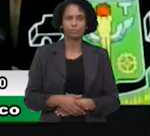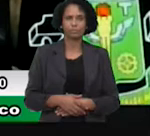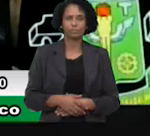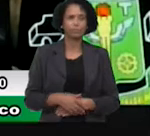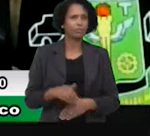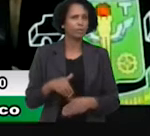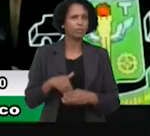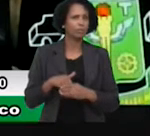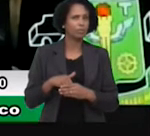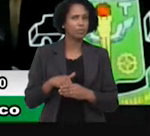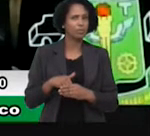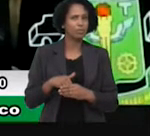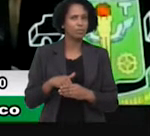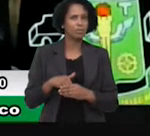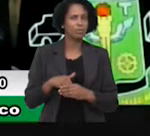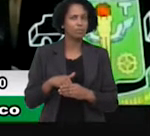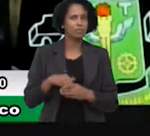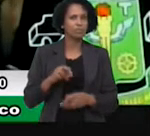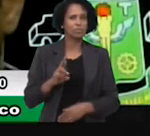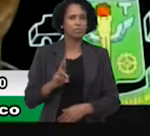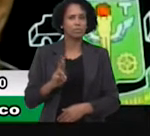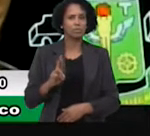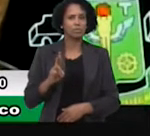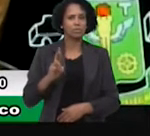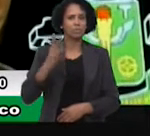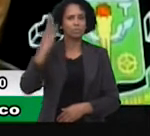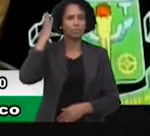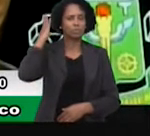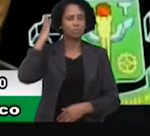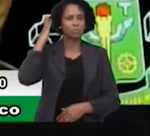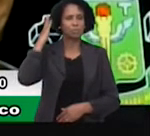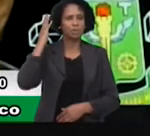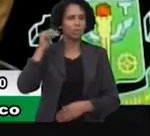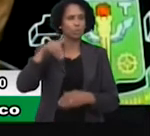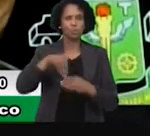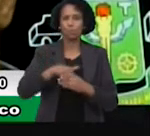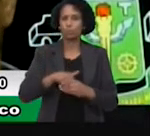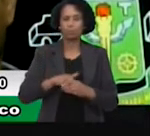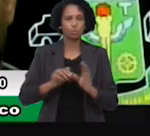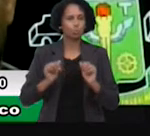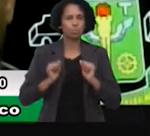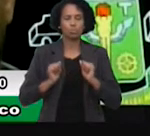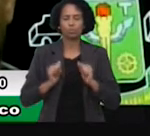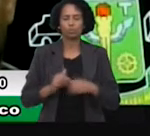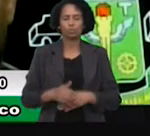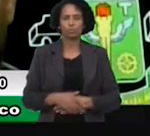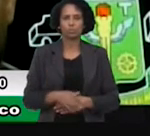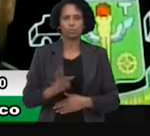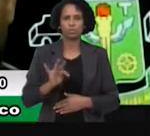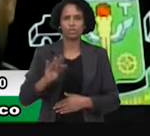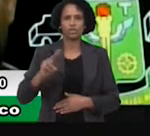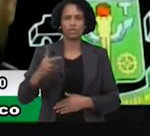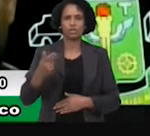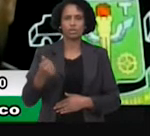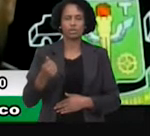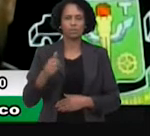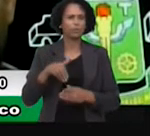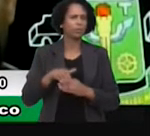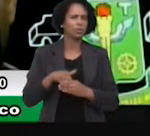Novo vereador Ribamar, presidente da casa, não vota nessa matéria. Novo vereador Tinha, como vota, Vossa